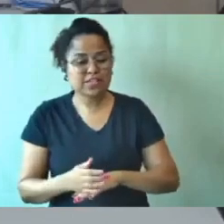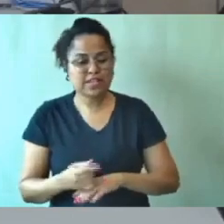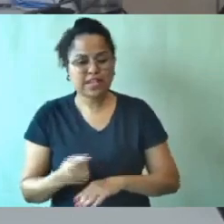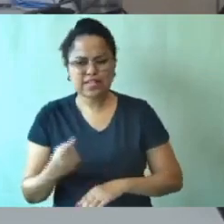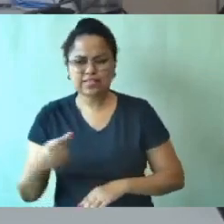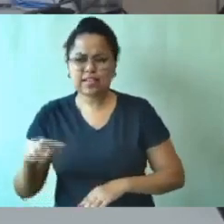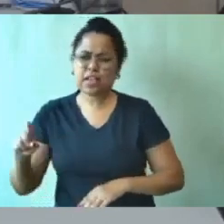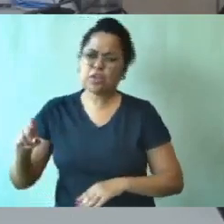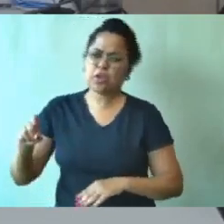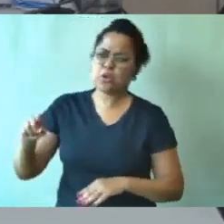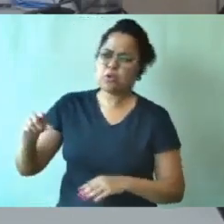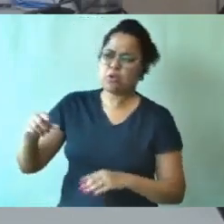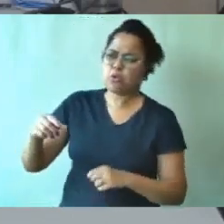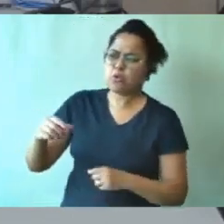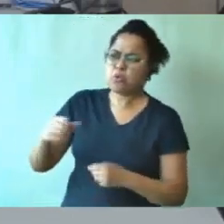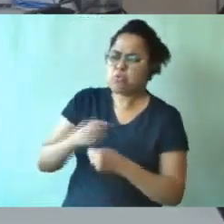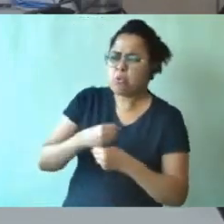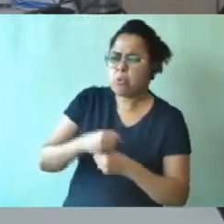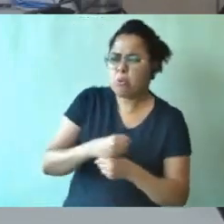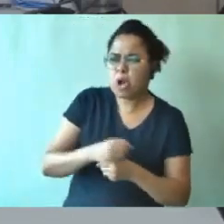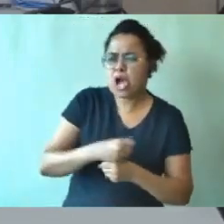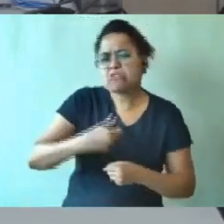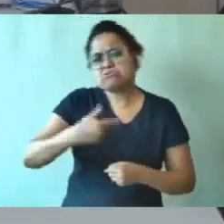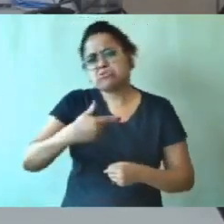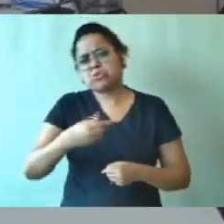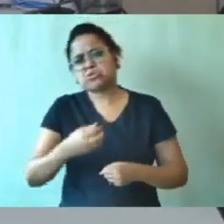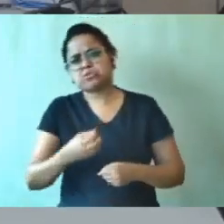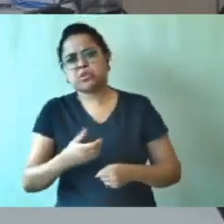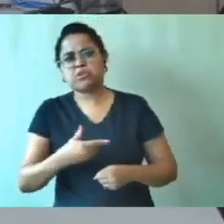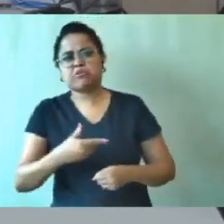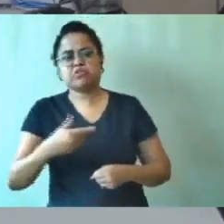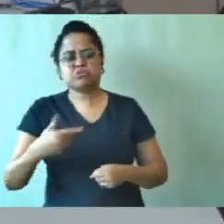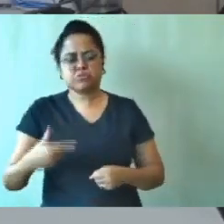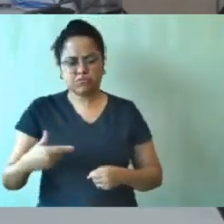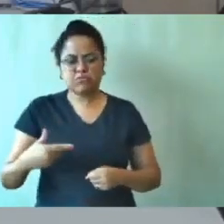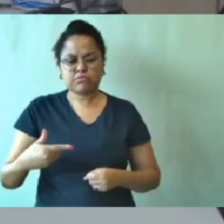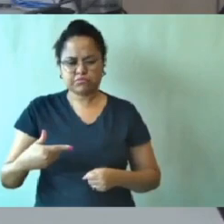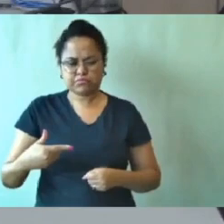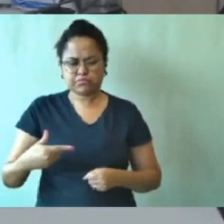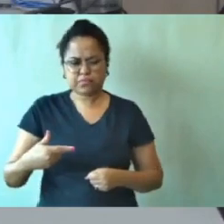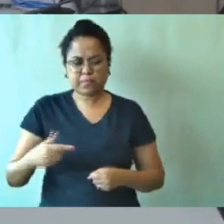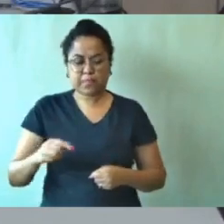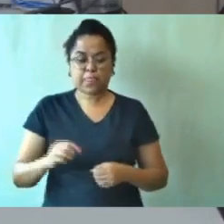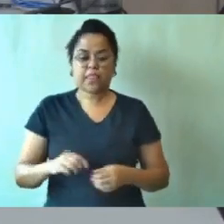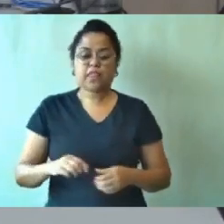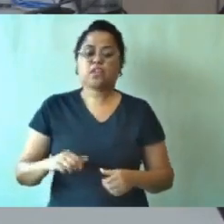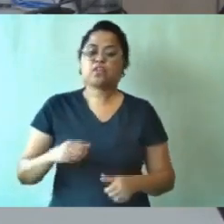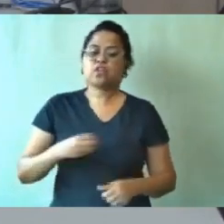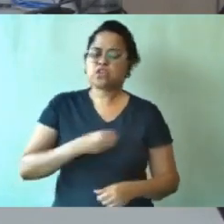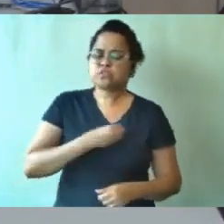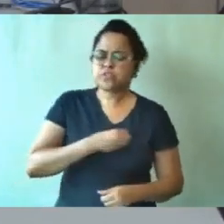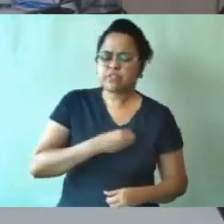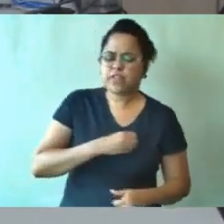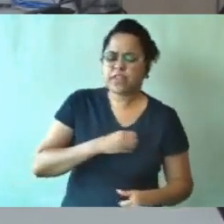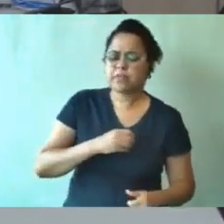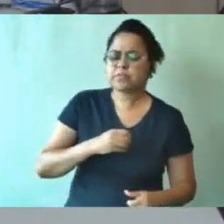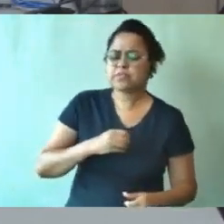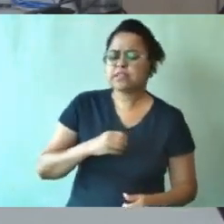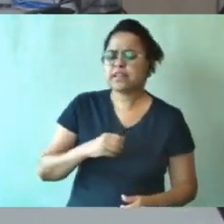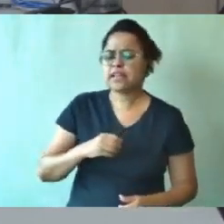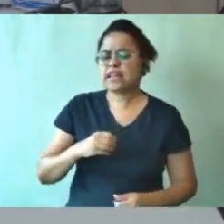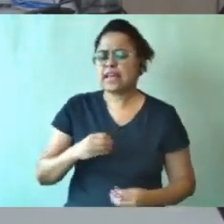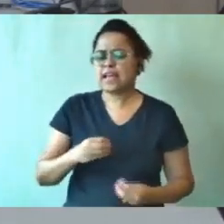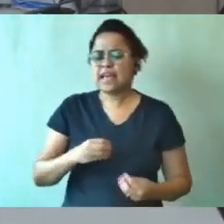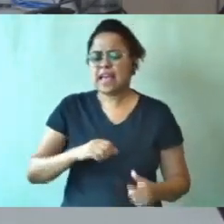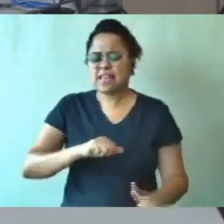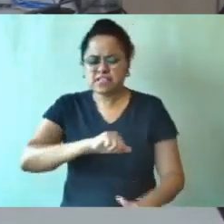22. Então, a gente viveu em 23 essa transição e que os passos foram sendo dados ao longo do ano